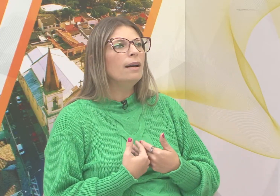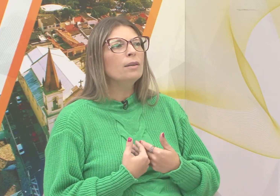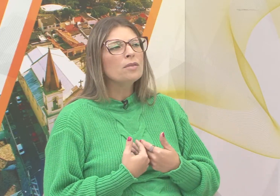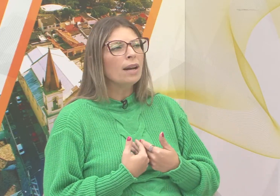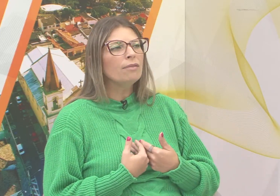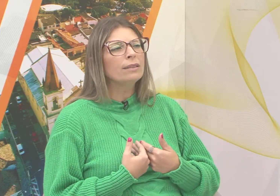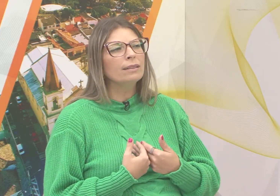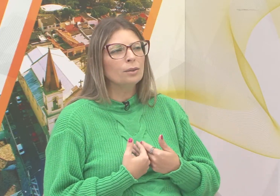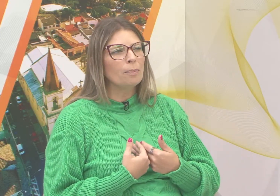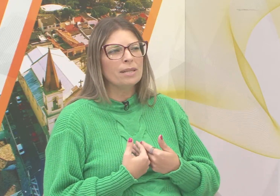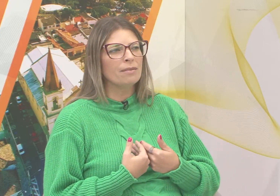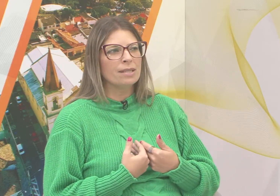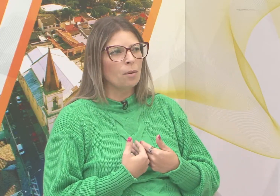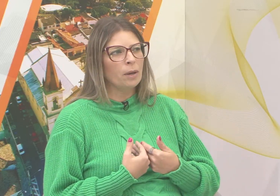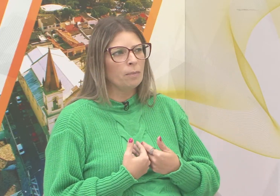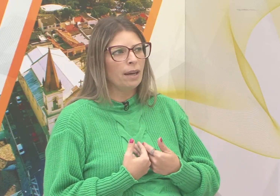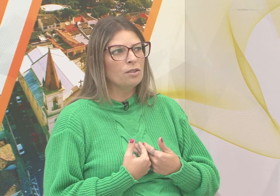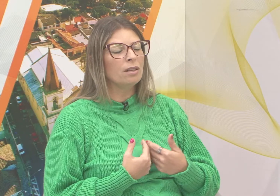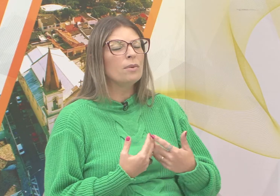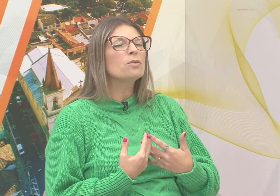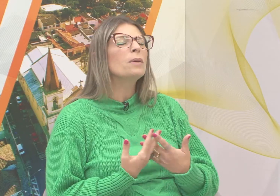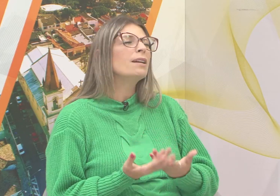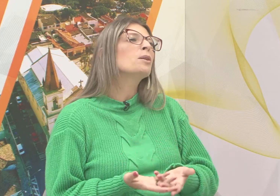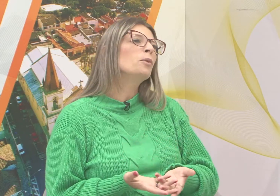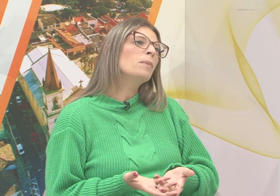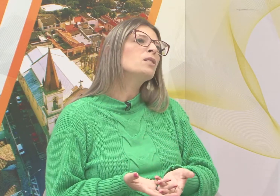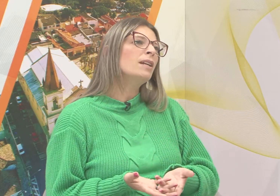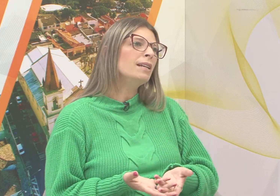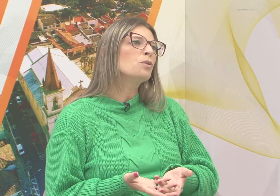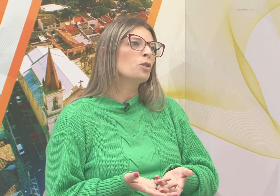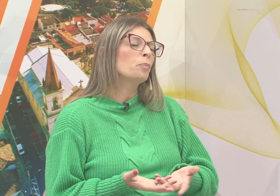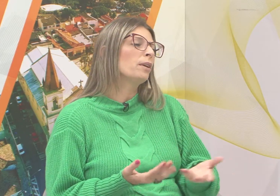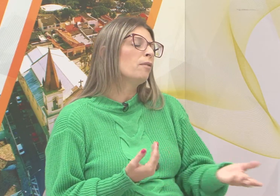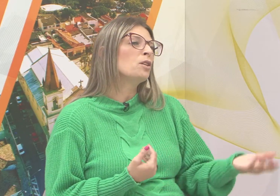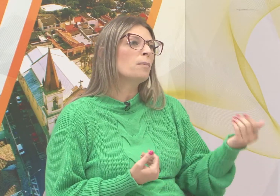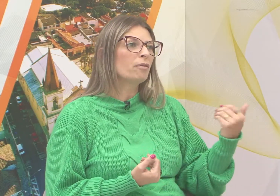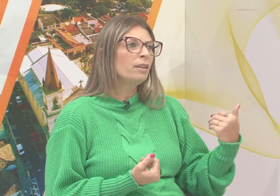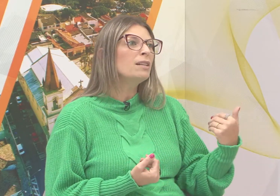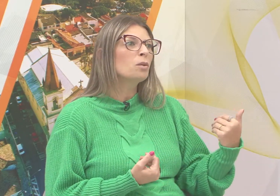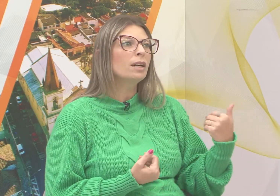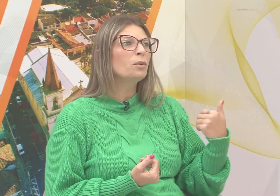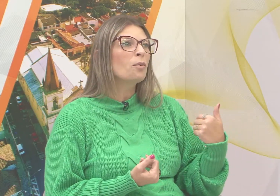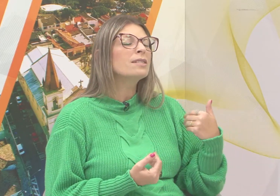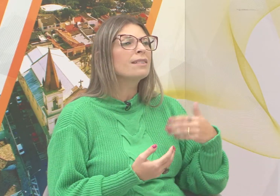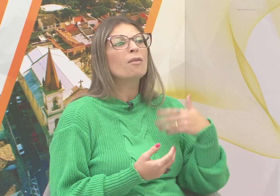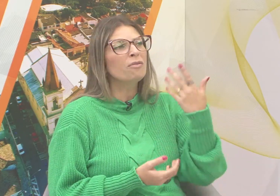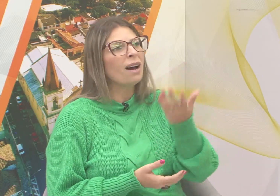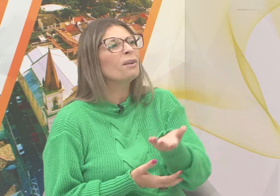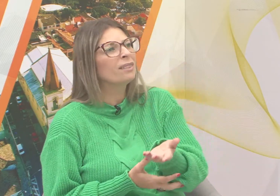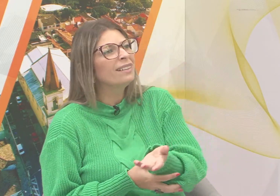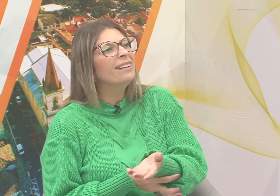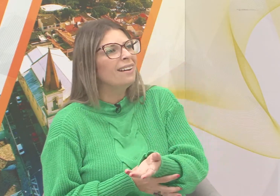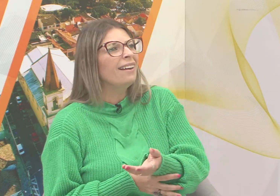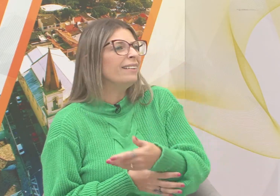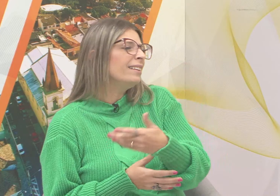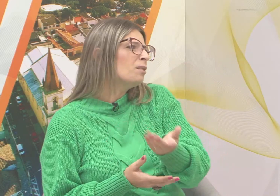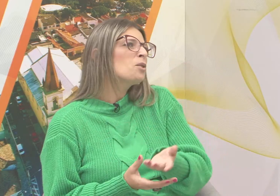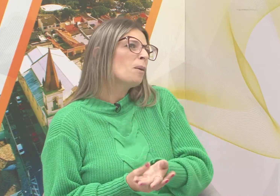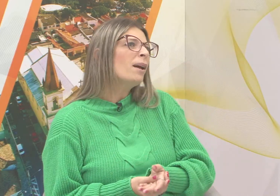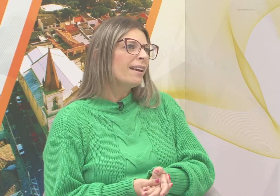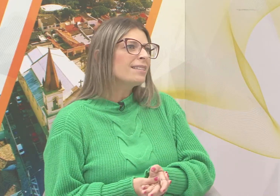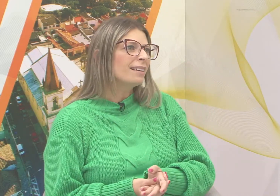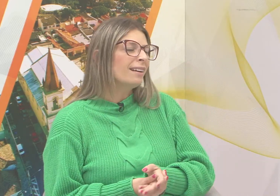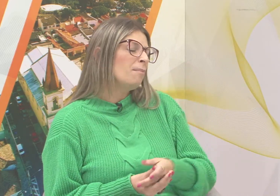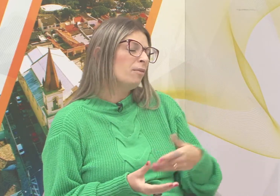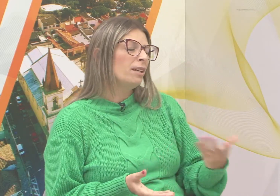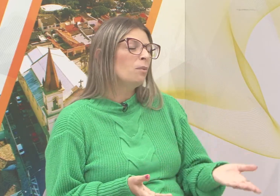época não se falava tanto da preservação ao meio ambiente, então isso me deixa muito mais feliz hoje, porque eu vejo a minha filha estudando coisas que eu falo dentro de